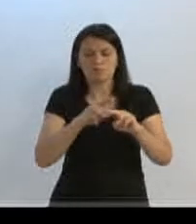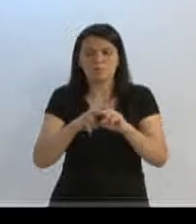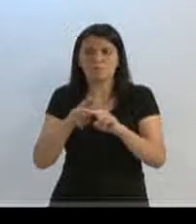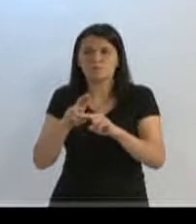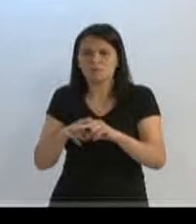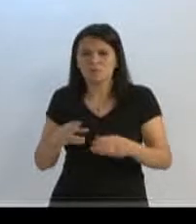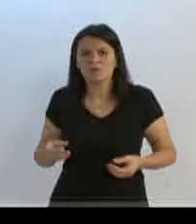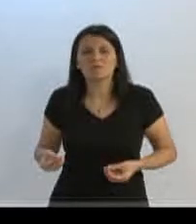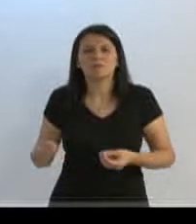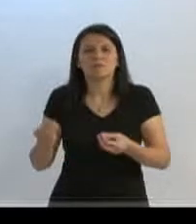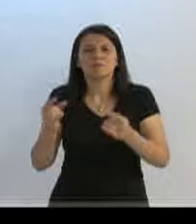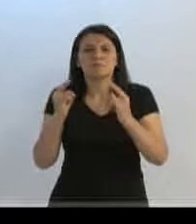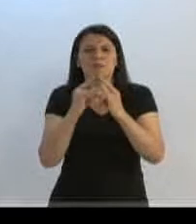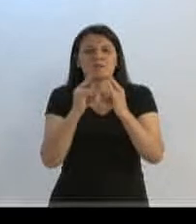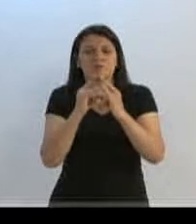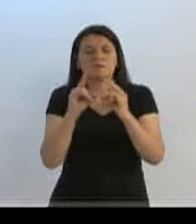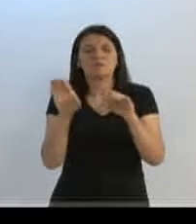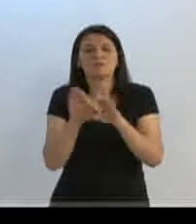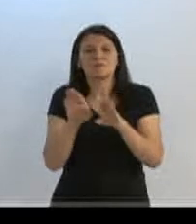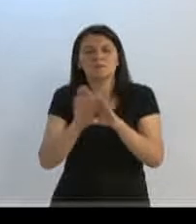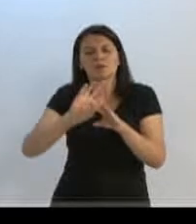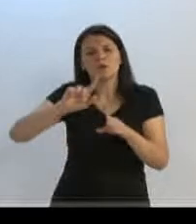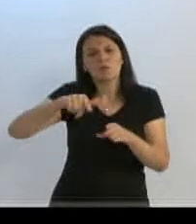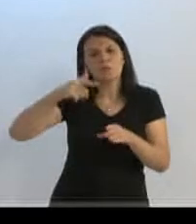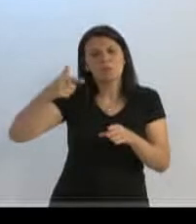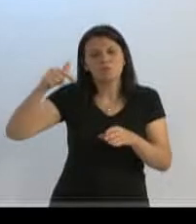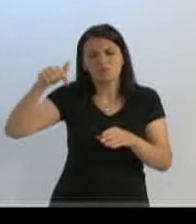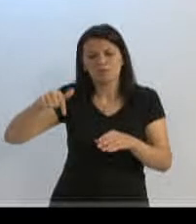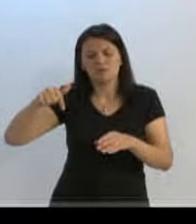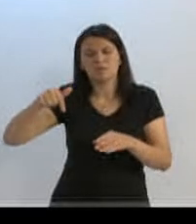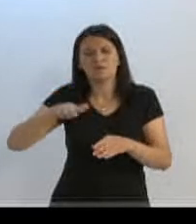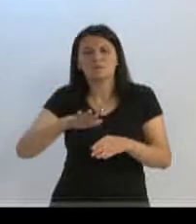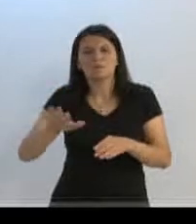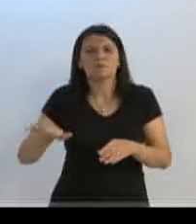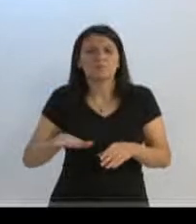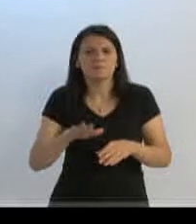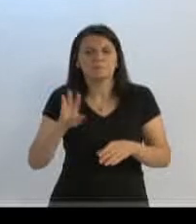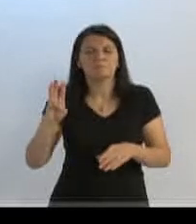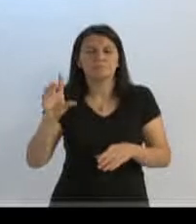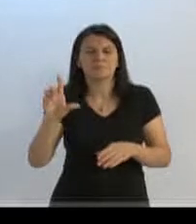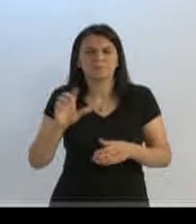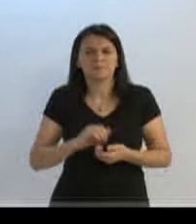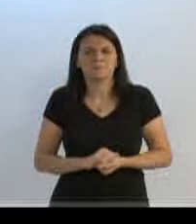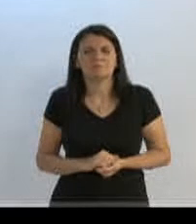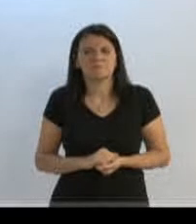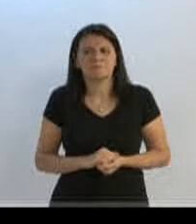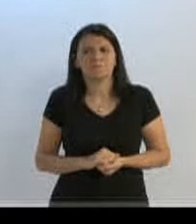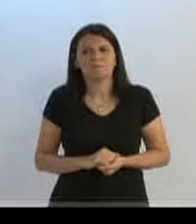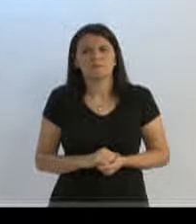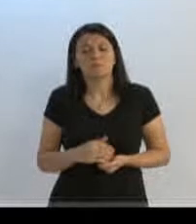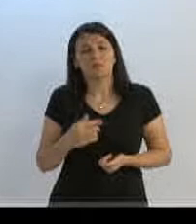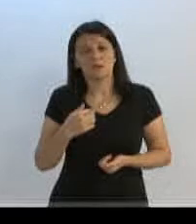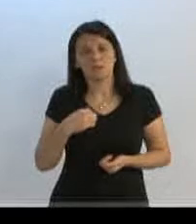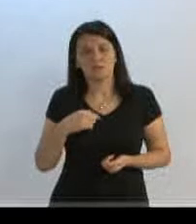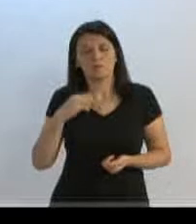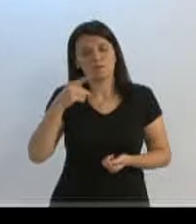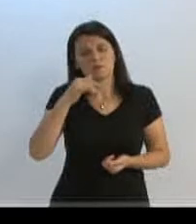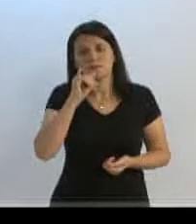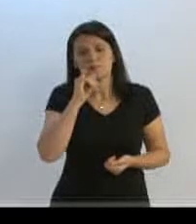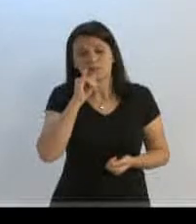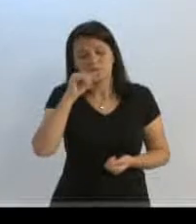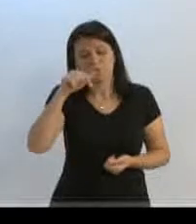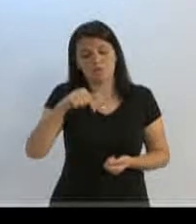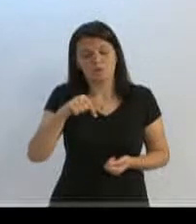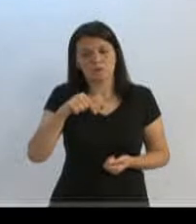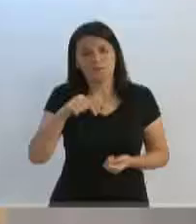doadas para essa entidade e também pra outras aqui no nosso município então eu sim esse exemplo aqui